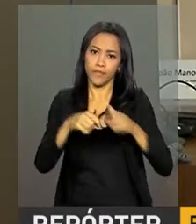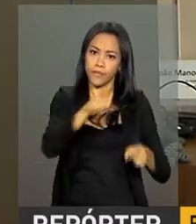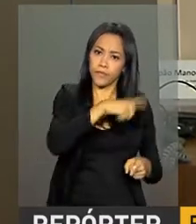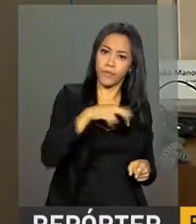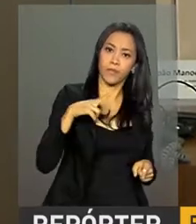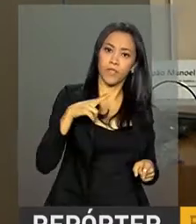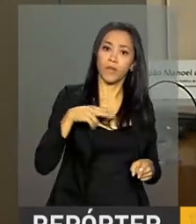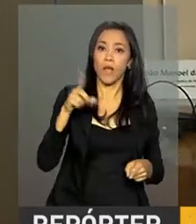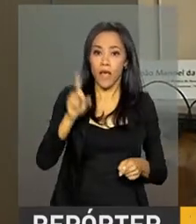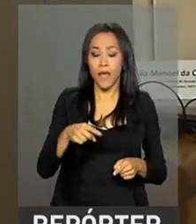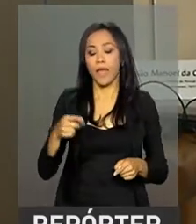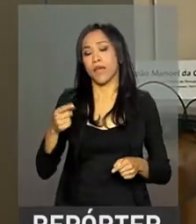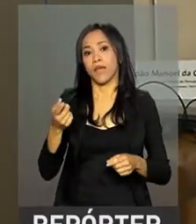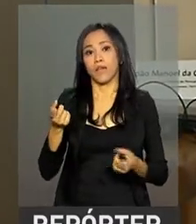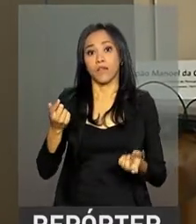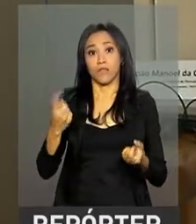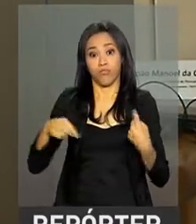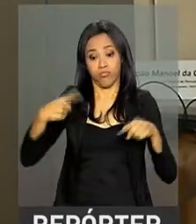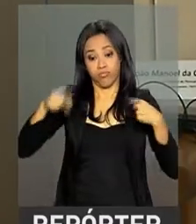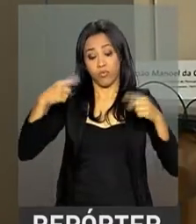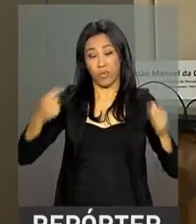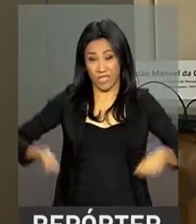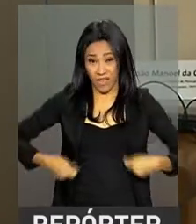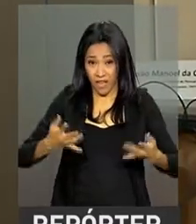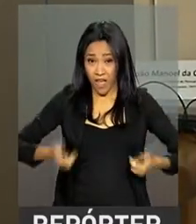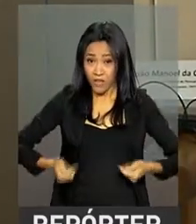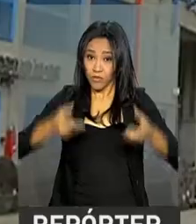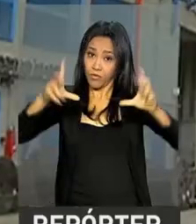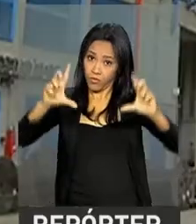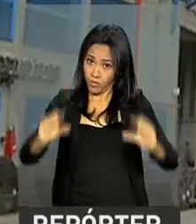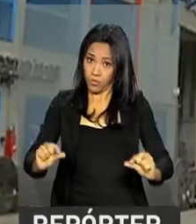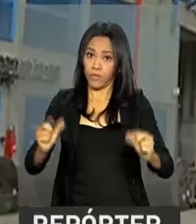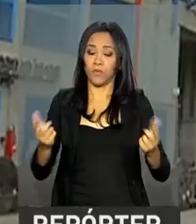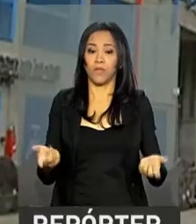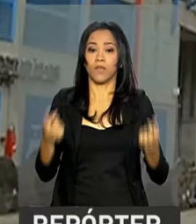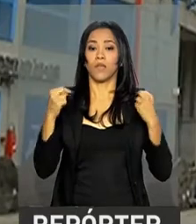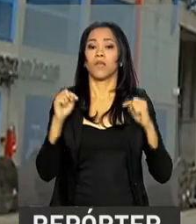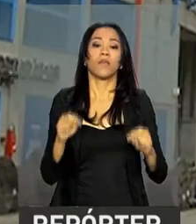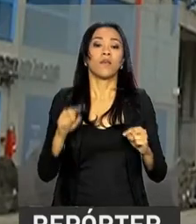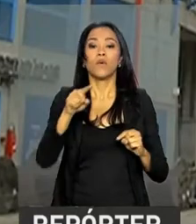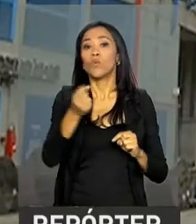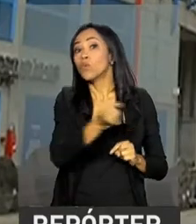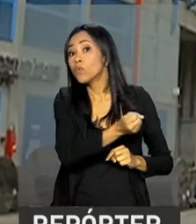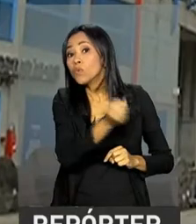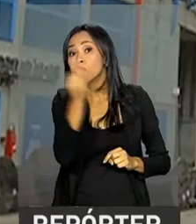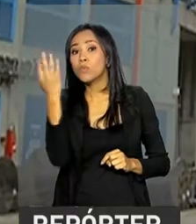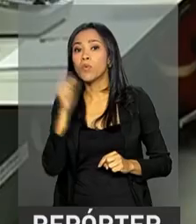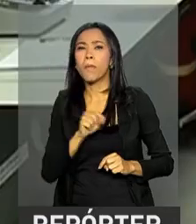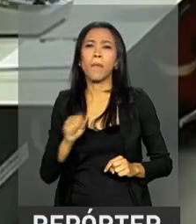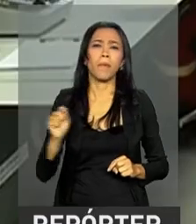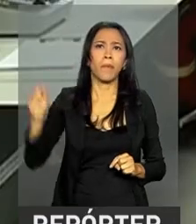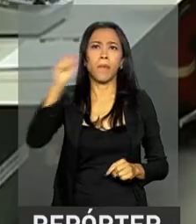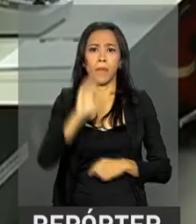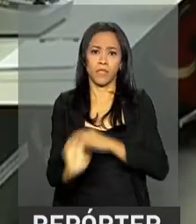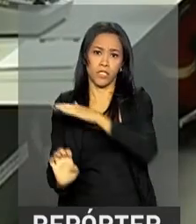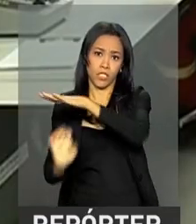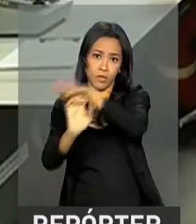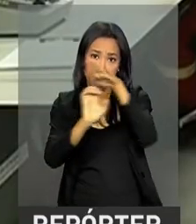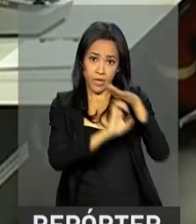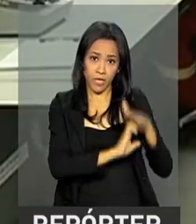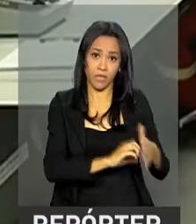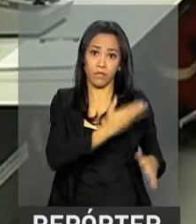e reduzir custos ambos os focos estão sendo tratado o número de estatais sob o controle direto e